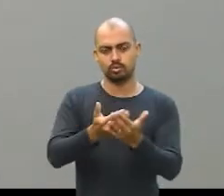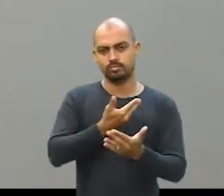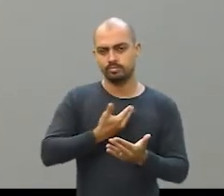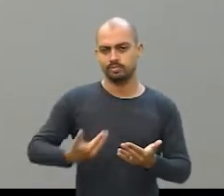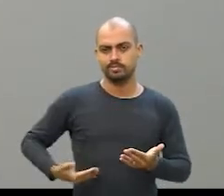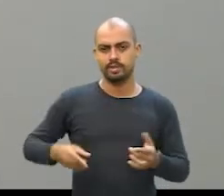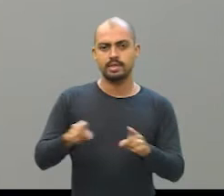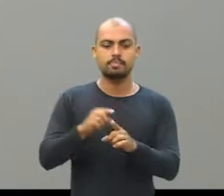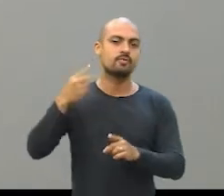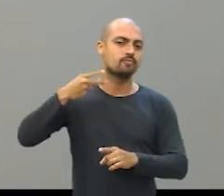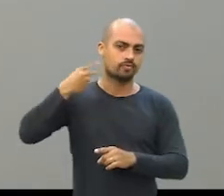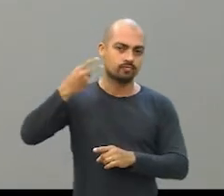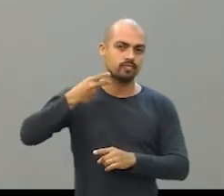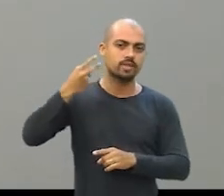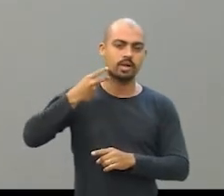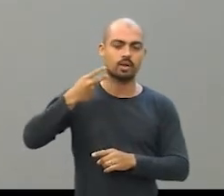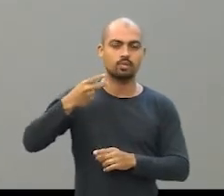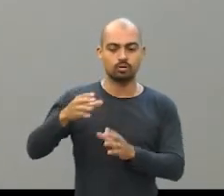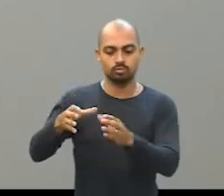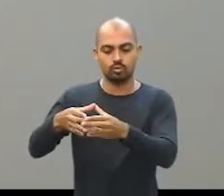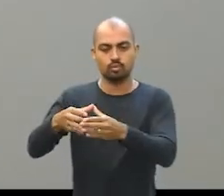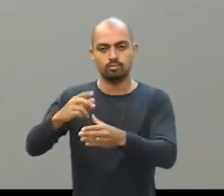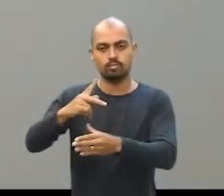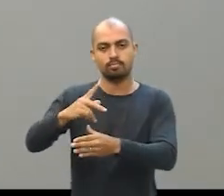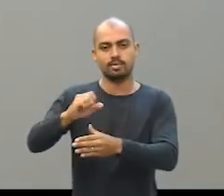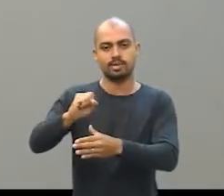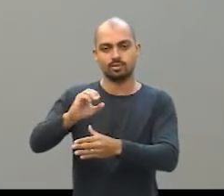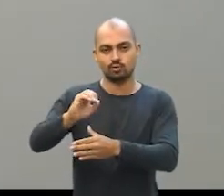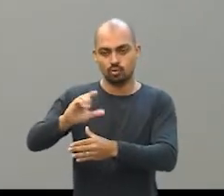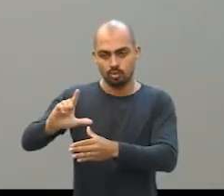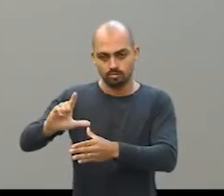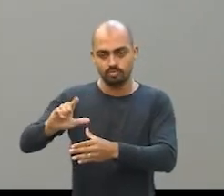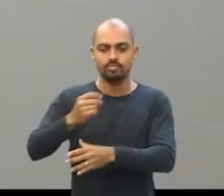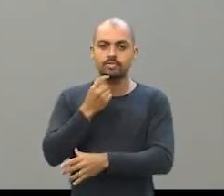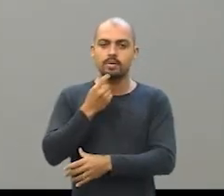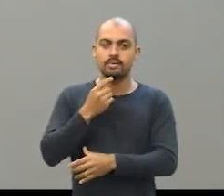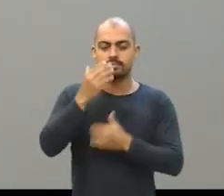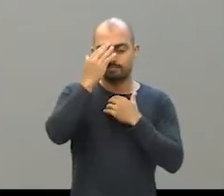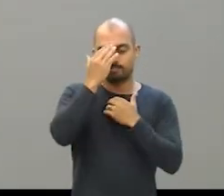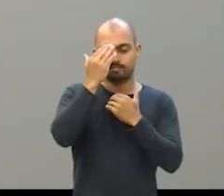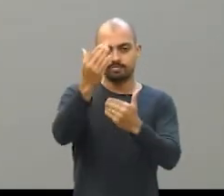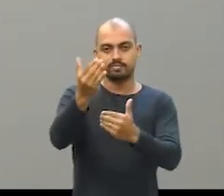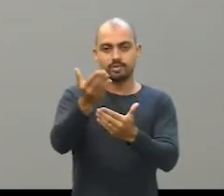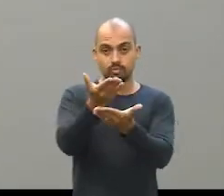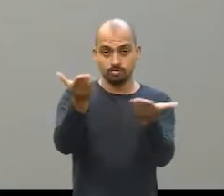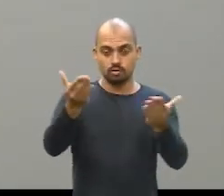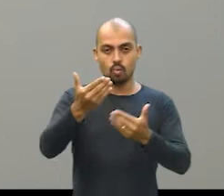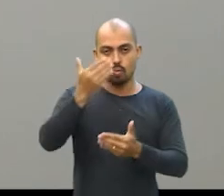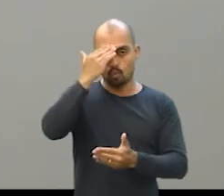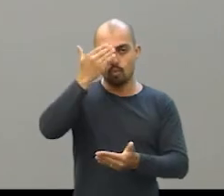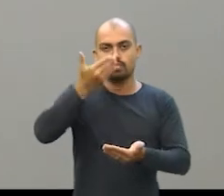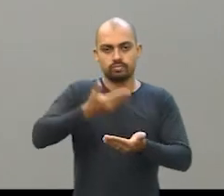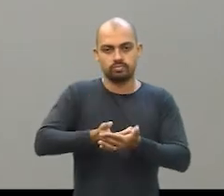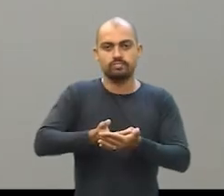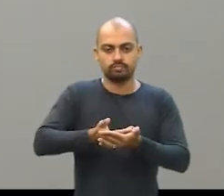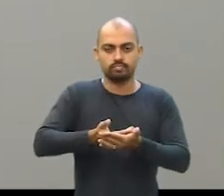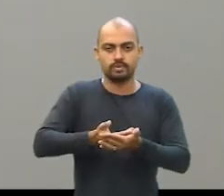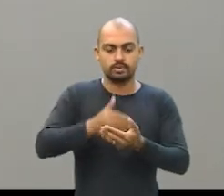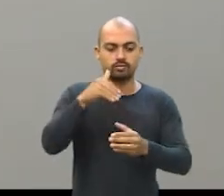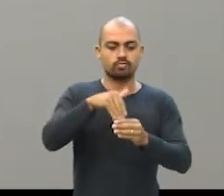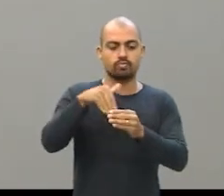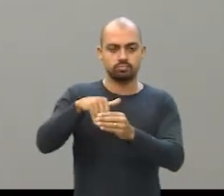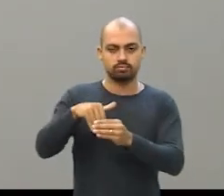escola pública e vereador eleito pelo PSOL em Campinas. Agradeço demais a